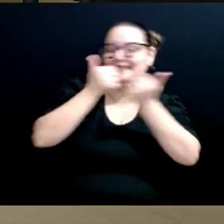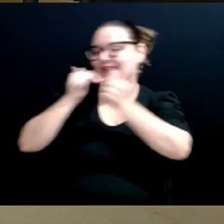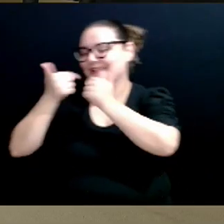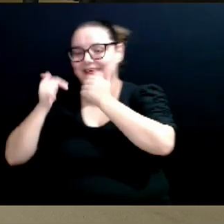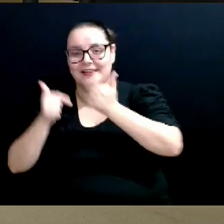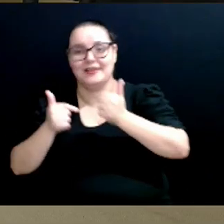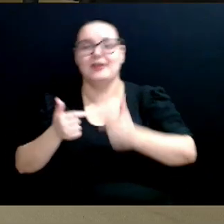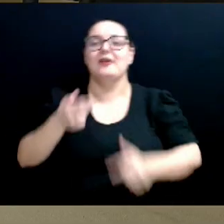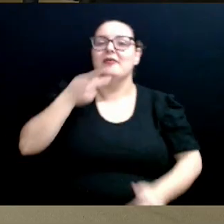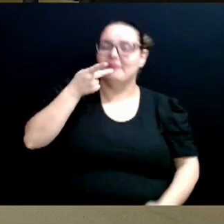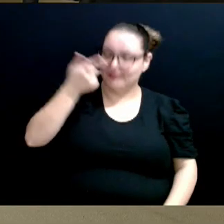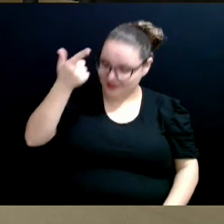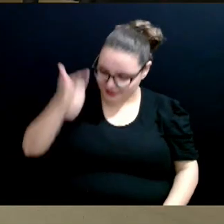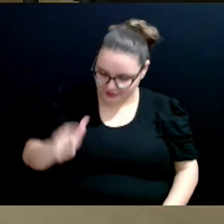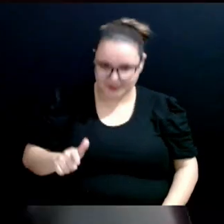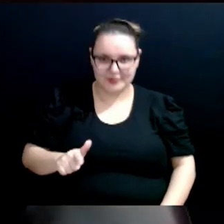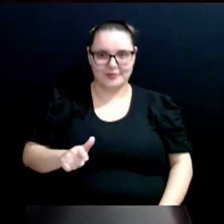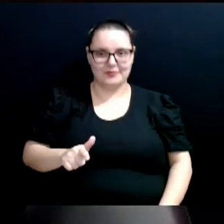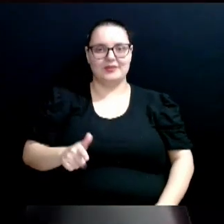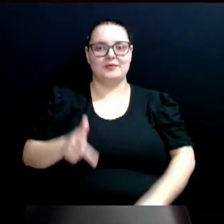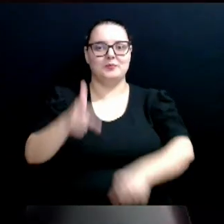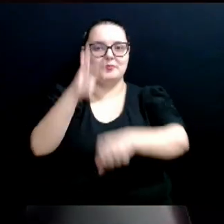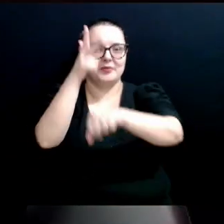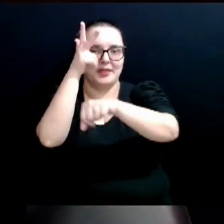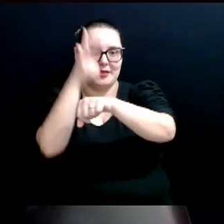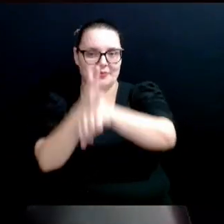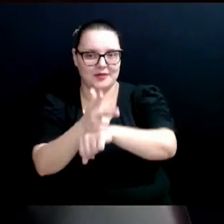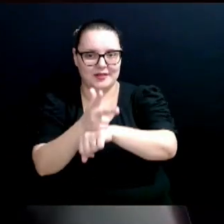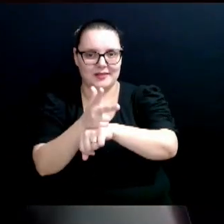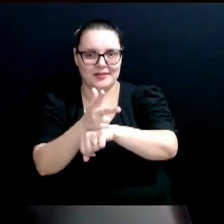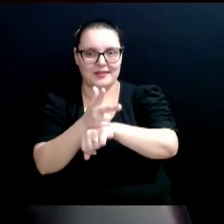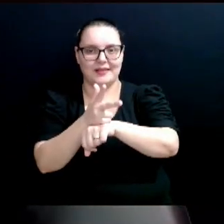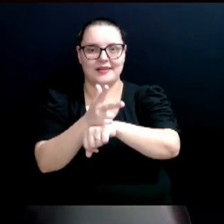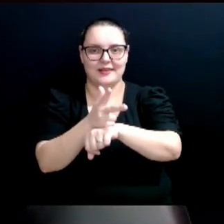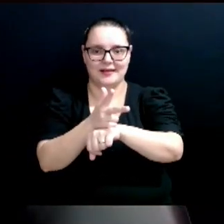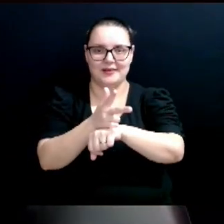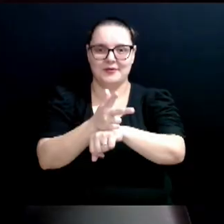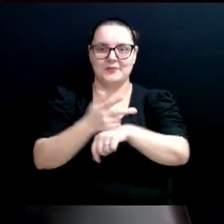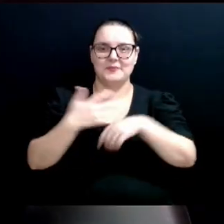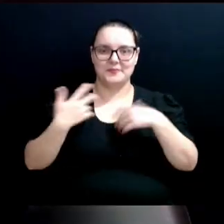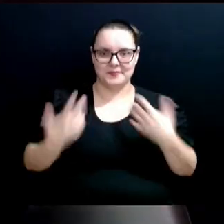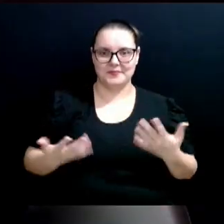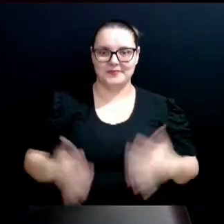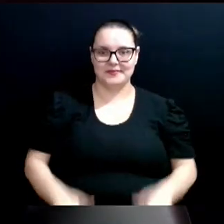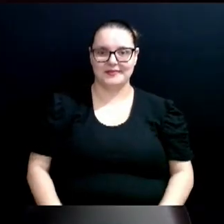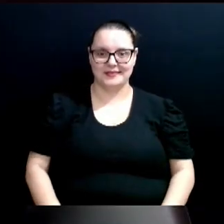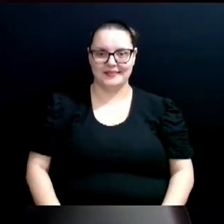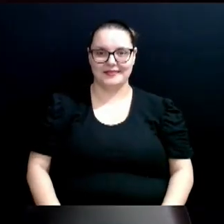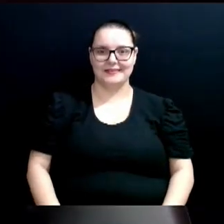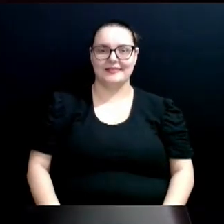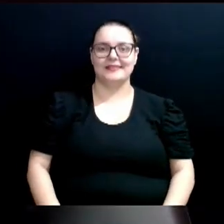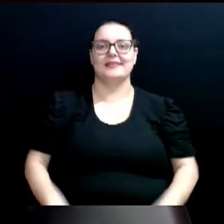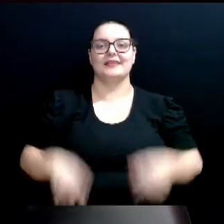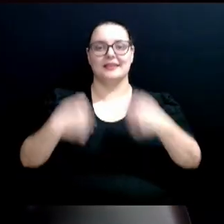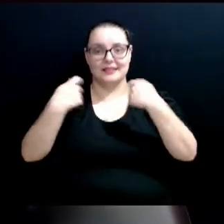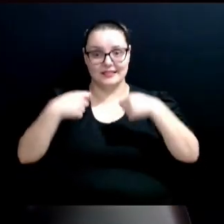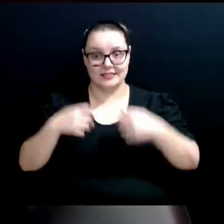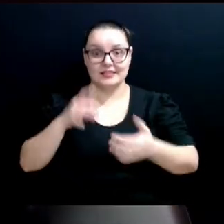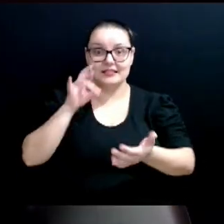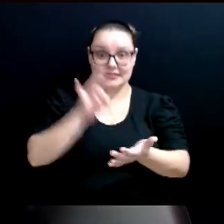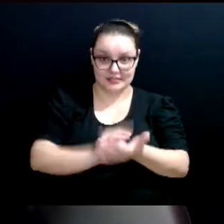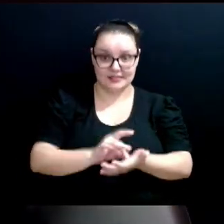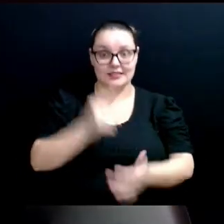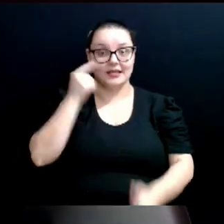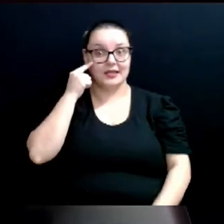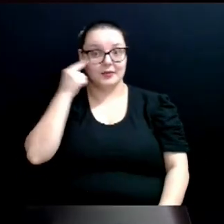pra gente, olhando para essa câmera aqui e fala lá pro pessoal de casa. Que a gente precisa, na verdade, pensar antes de entrar